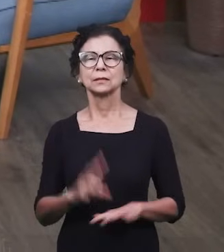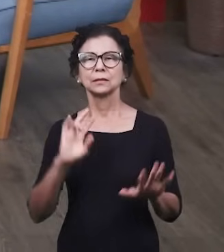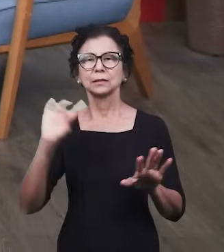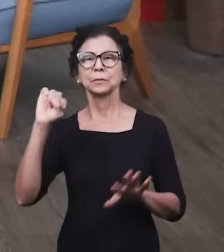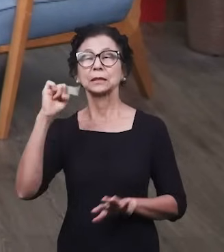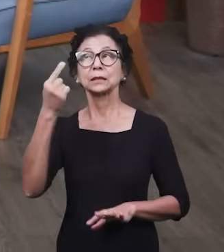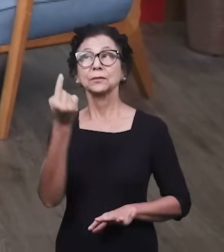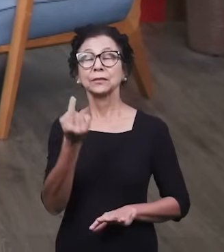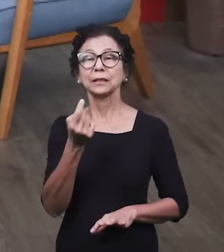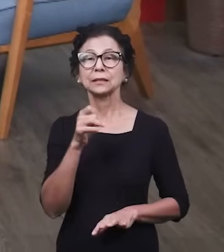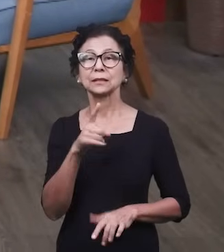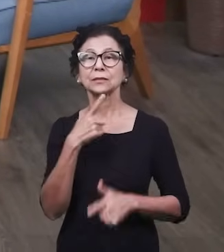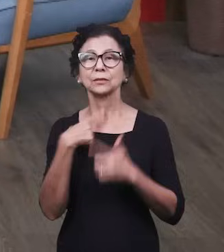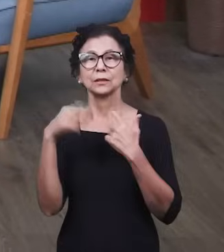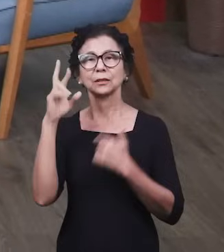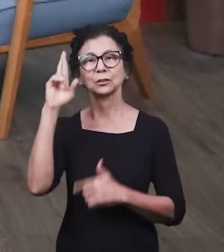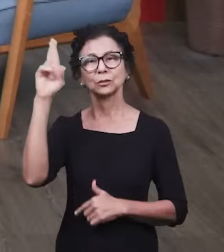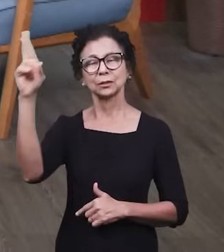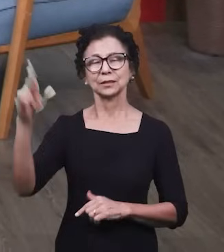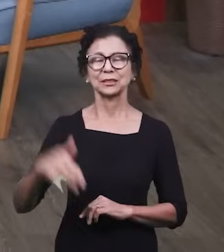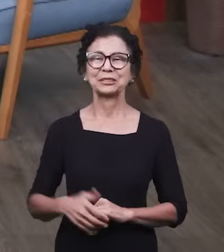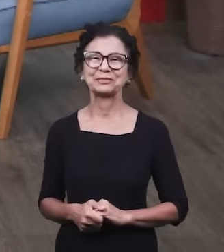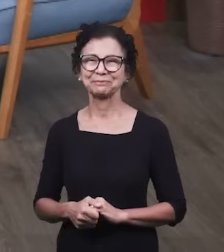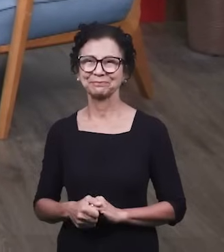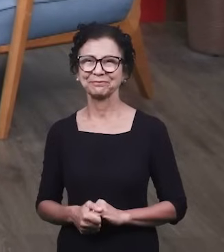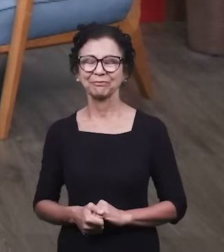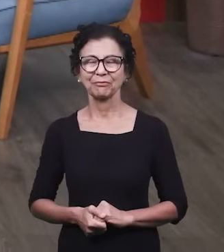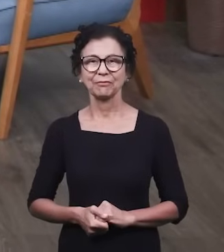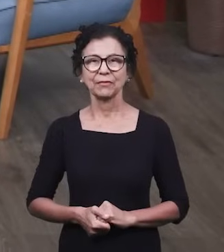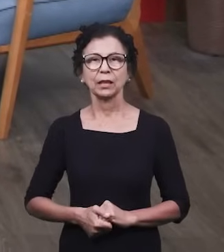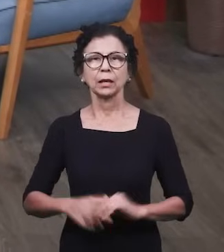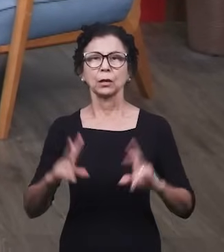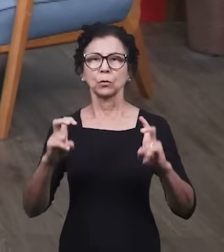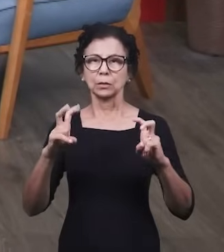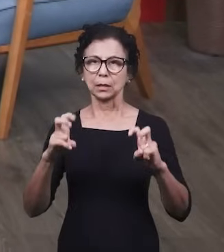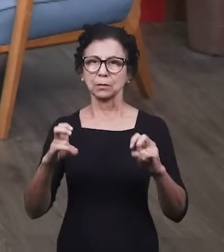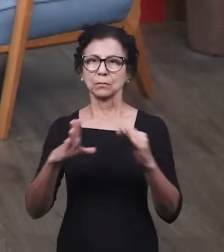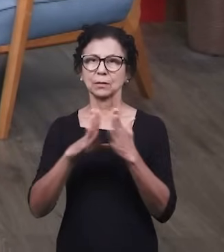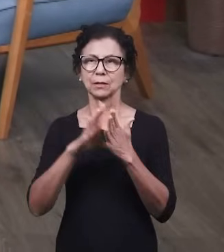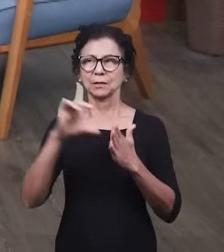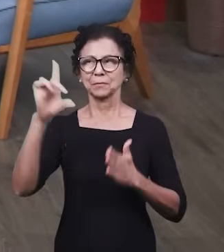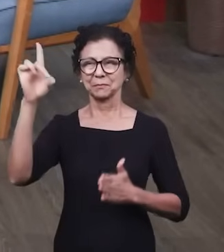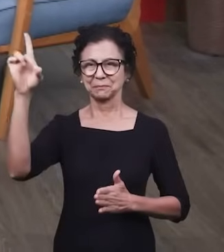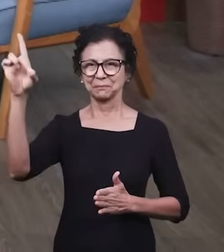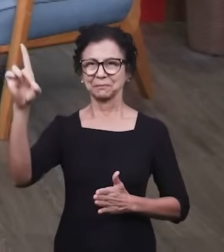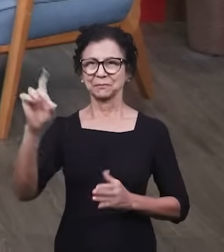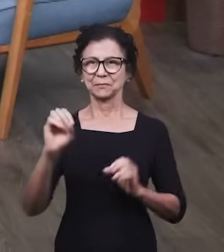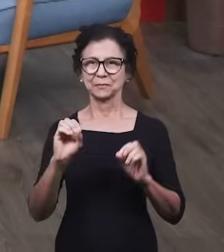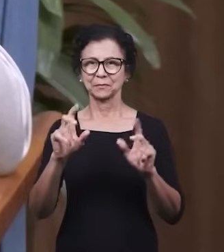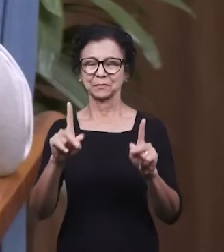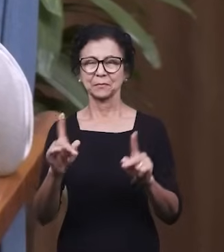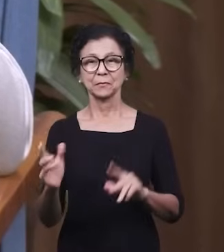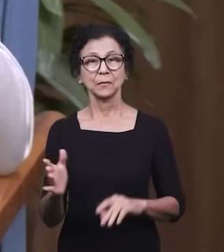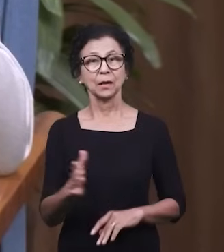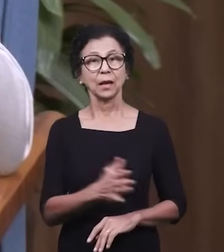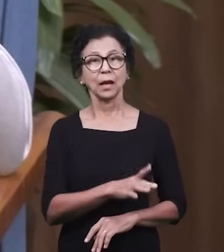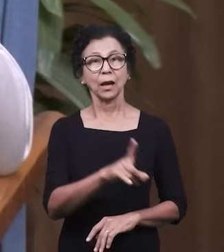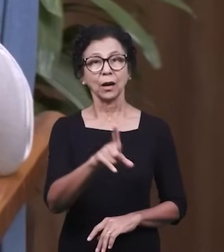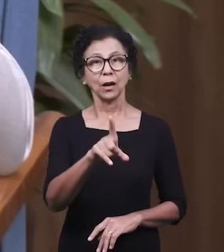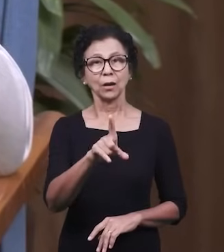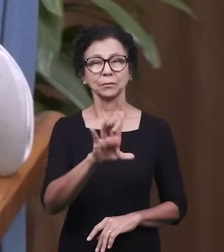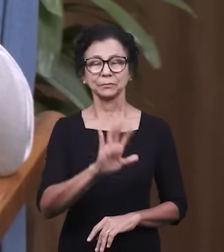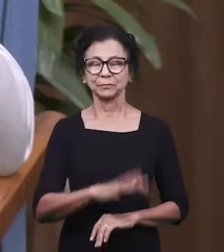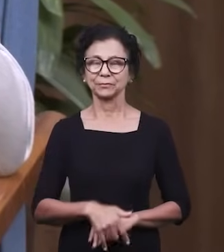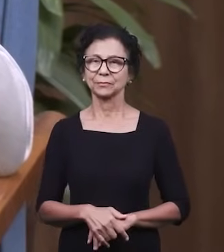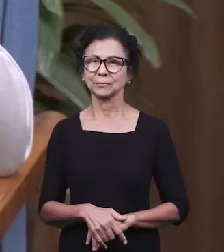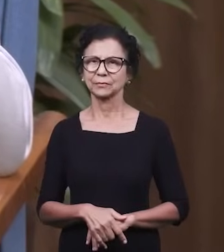na próxima semana estaremos de volta Amém. nesse mesmo canal Glórias a Deus. e tratando dos assuntos da palavra de Deus, tá certo? Bom, não